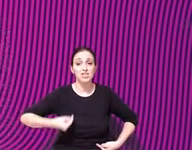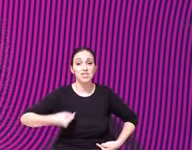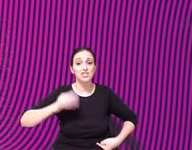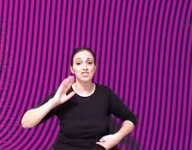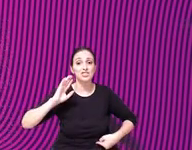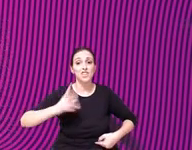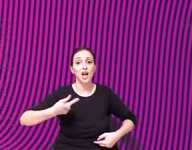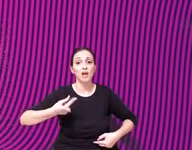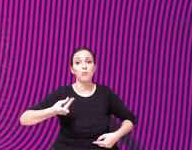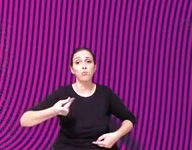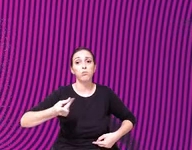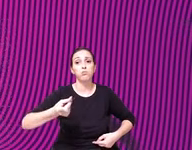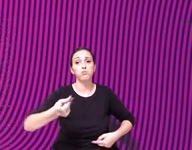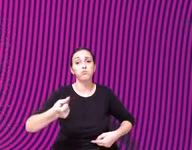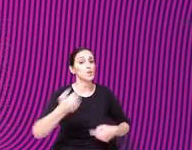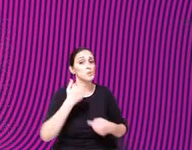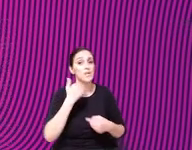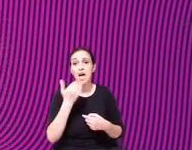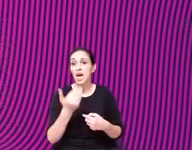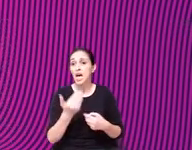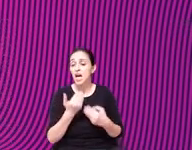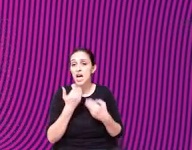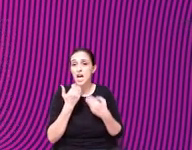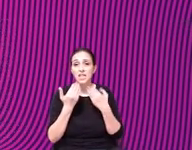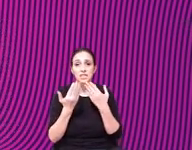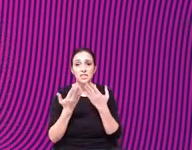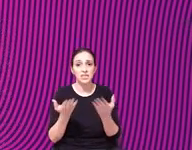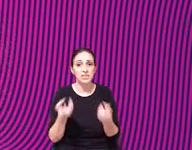mas o que fosse possível.